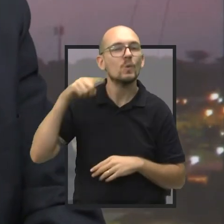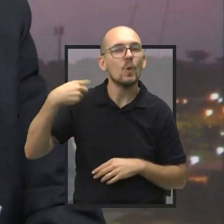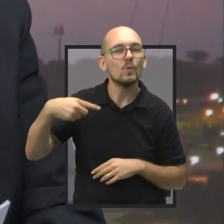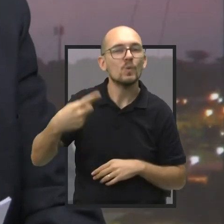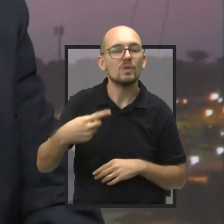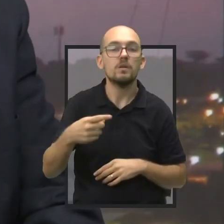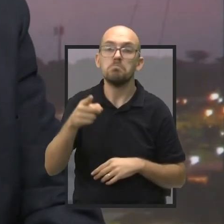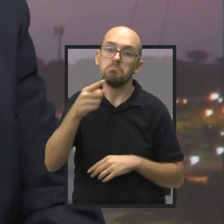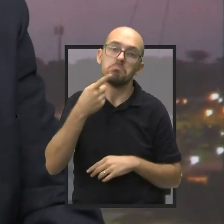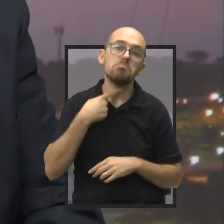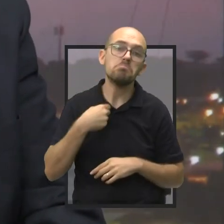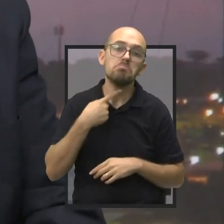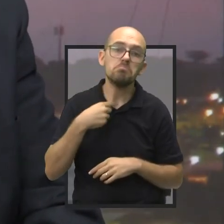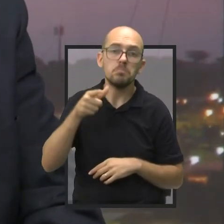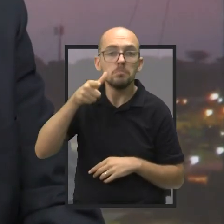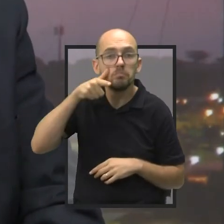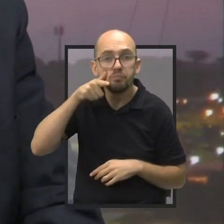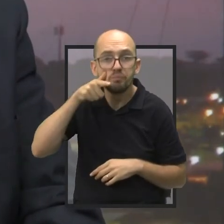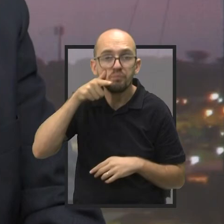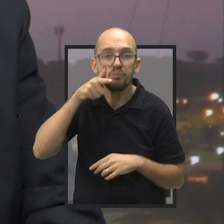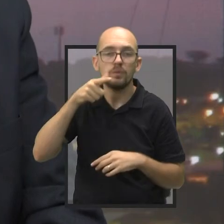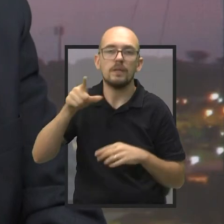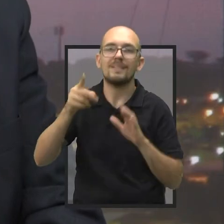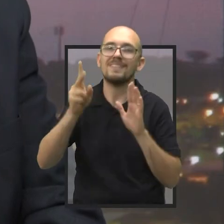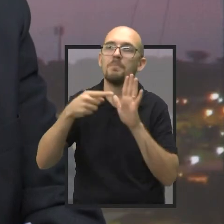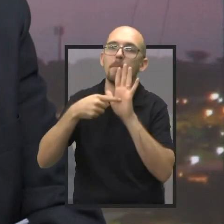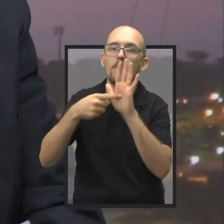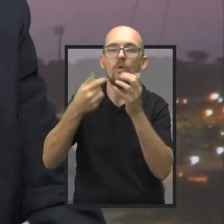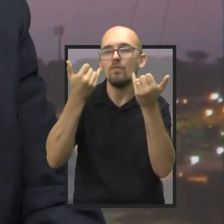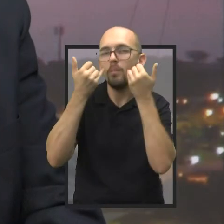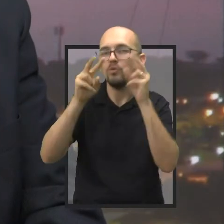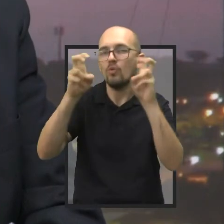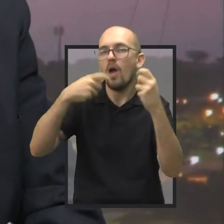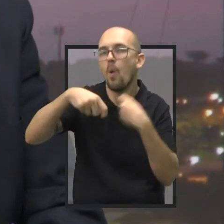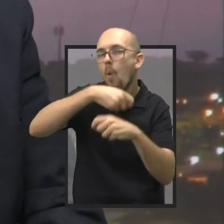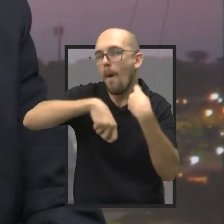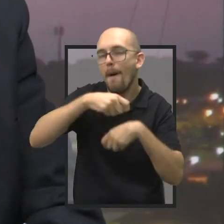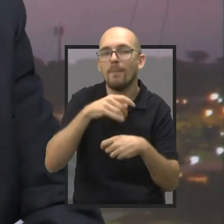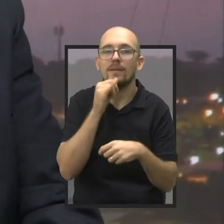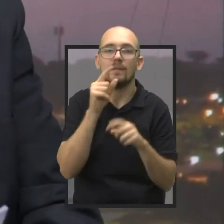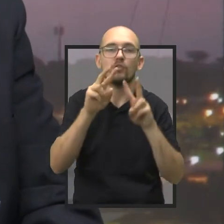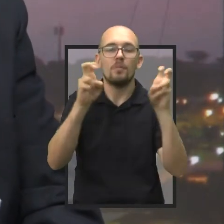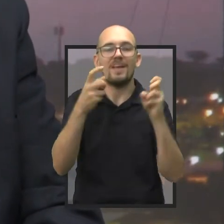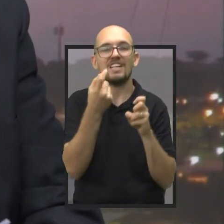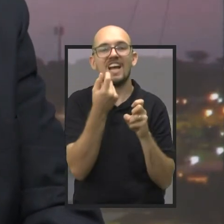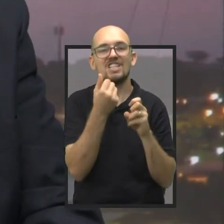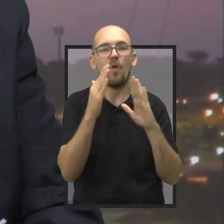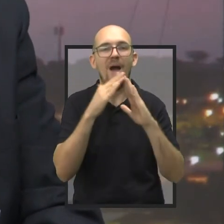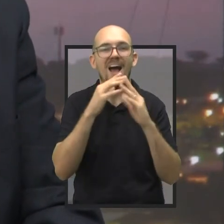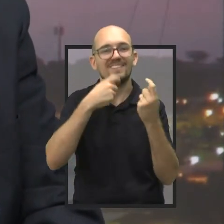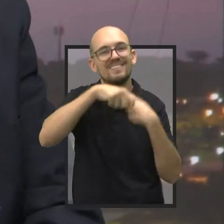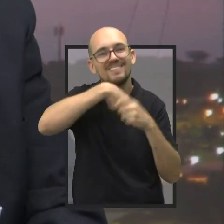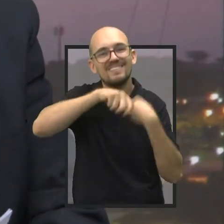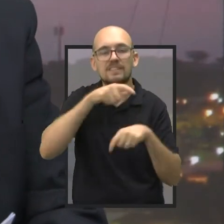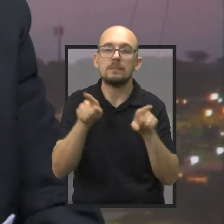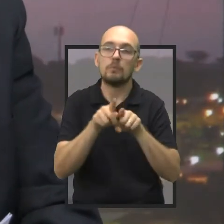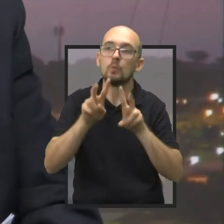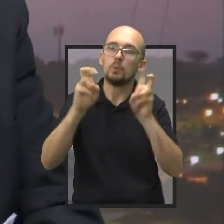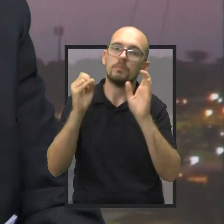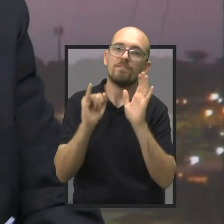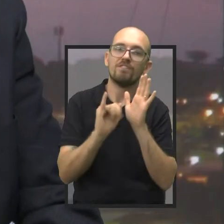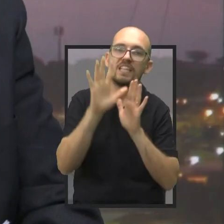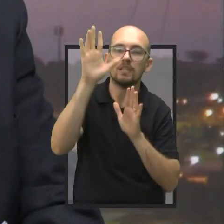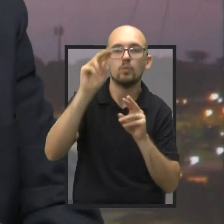alguma proposta econômica, como orçamento familiar, como